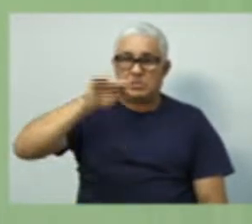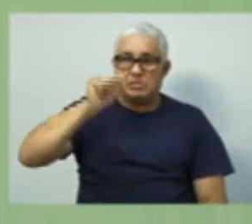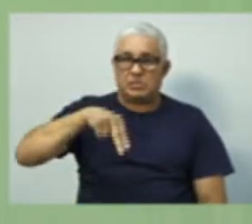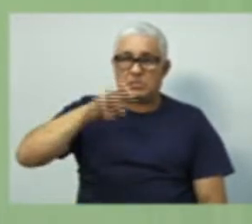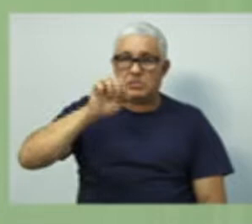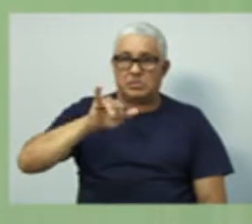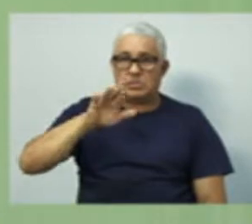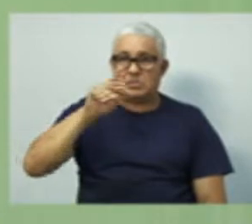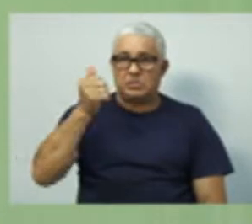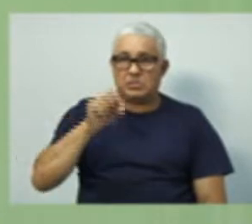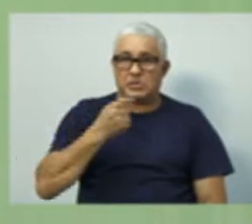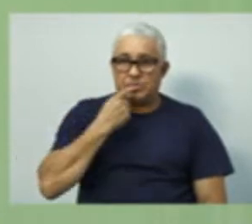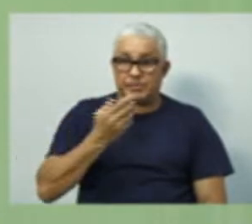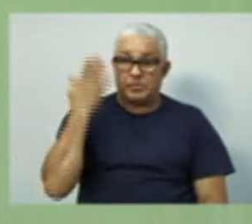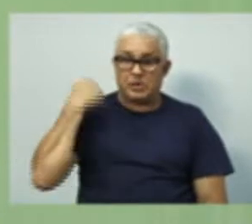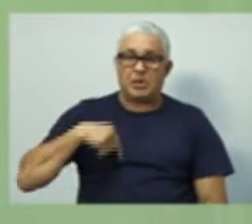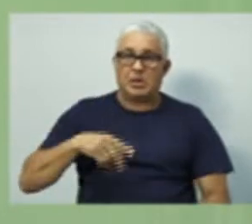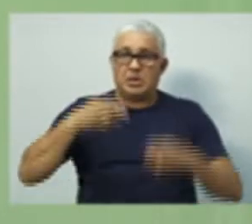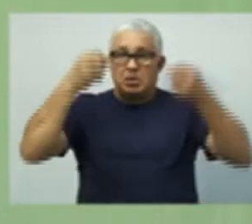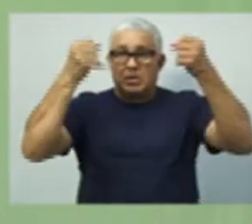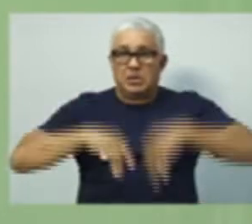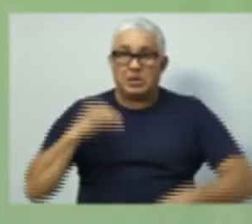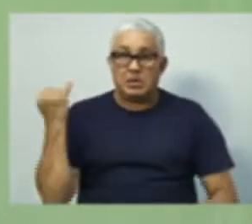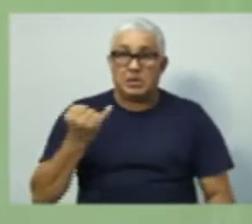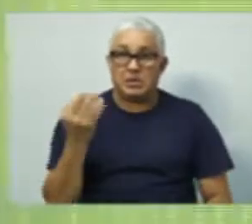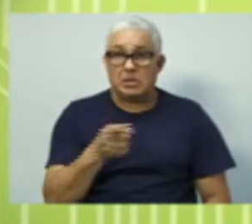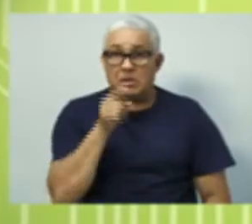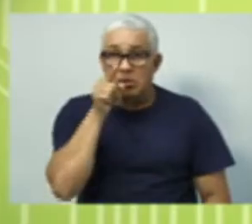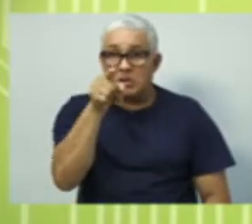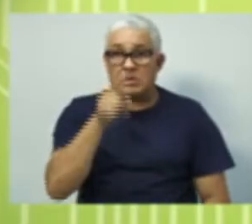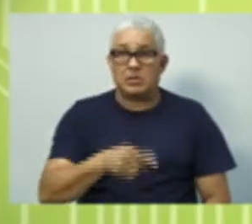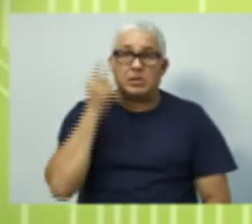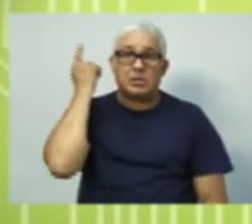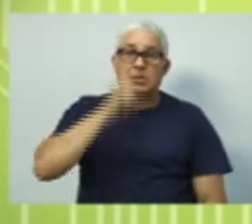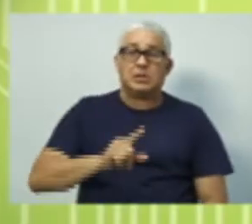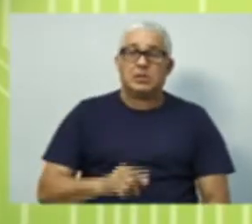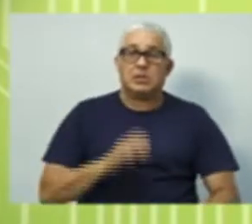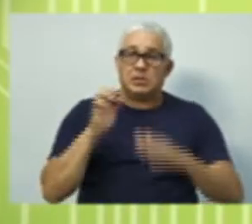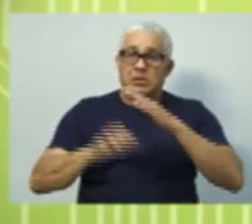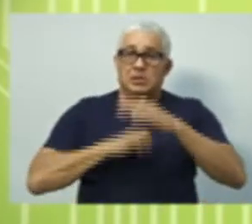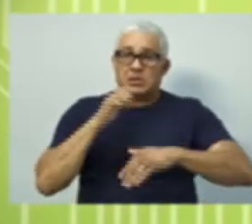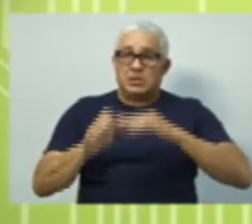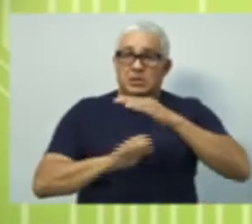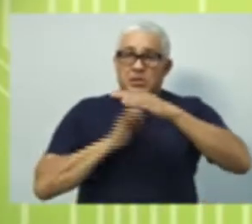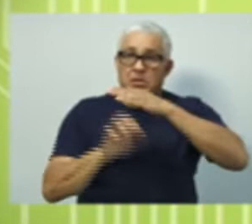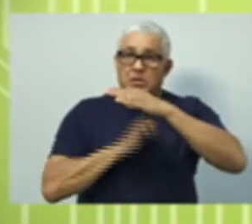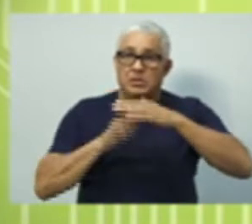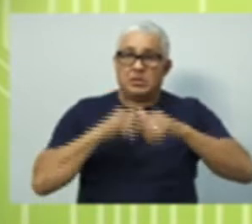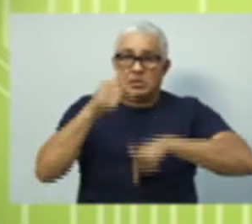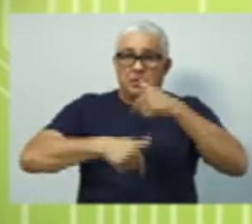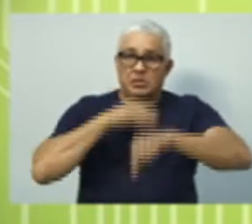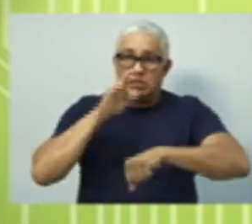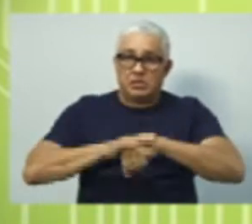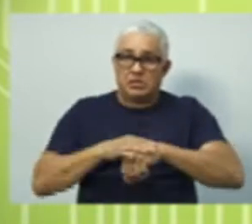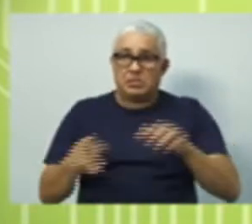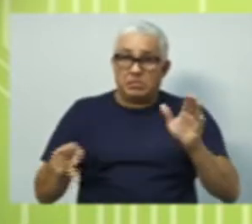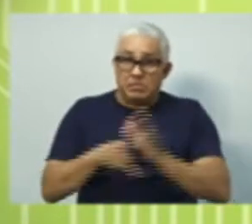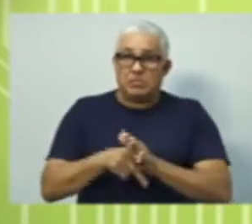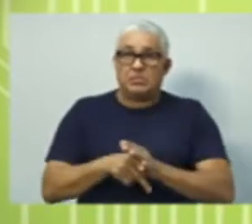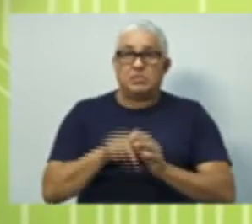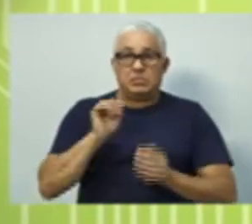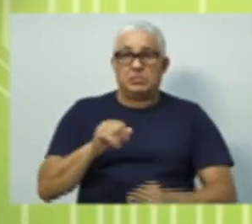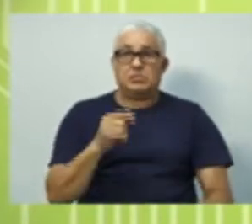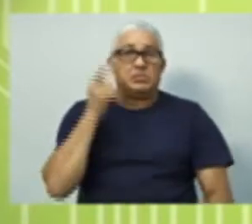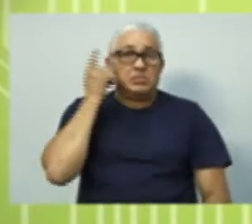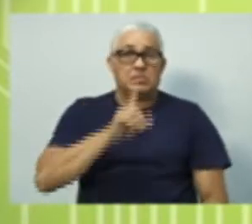ó. Administrativa de venda. Eu tenho que contratar alguém para fazer a divulgação do meu produto. Orçamento de despesas